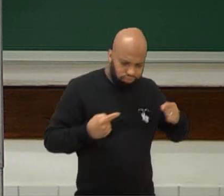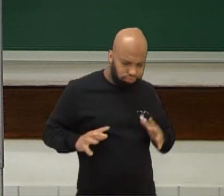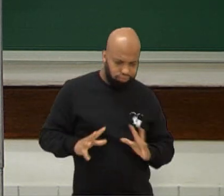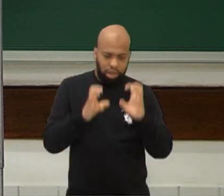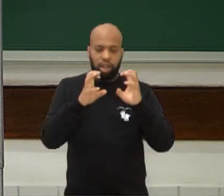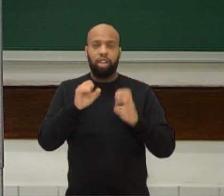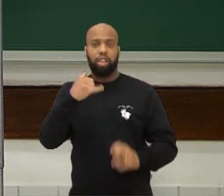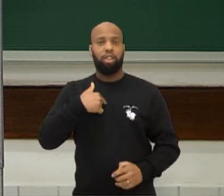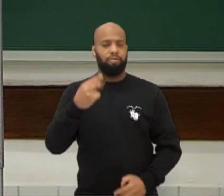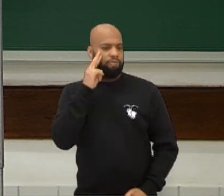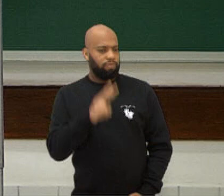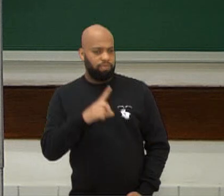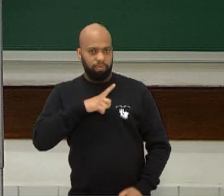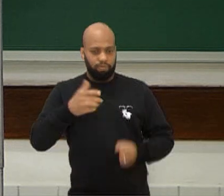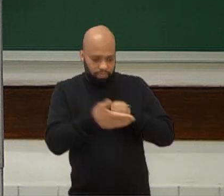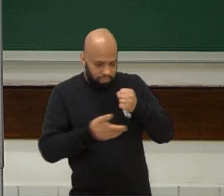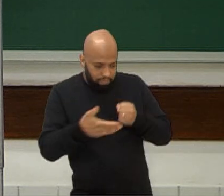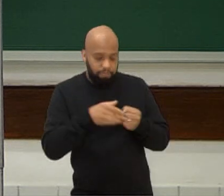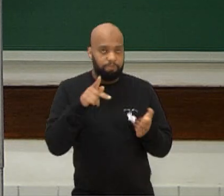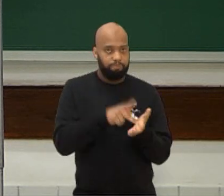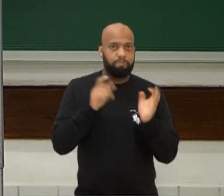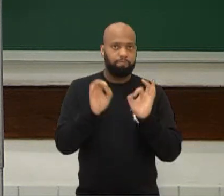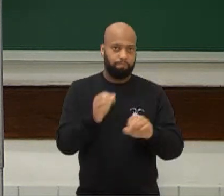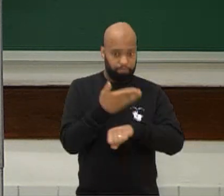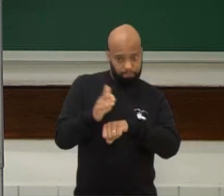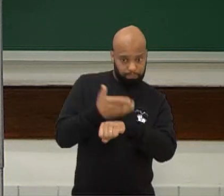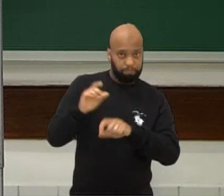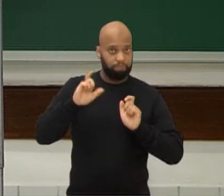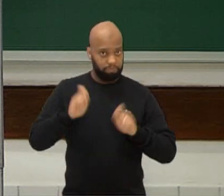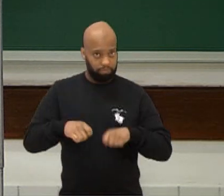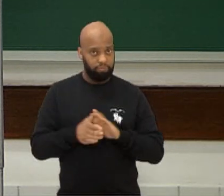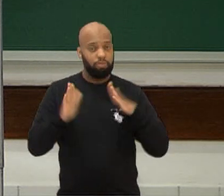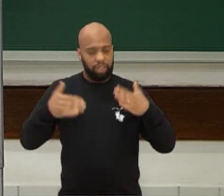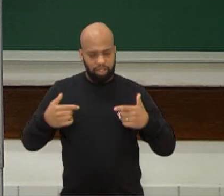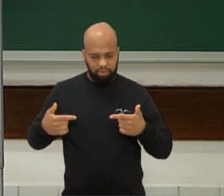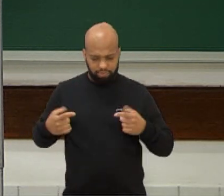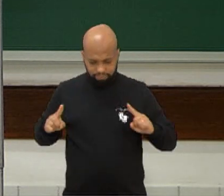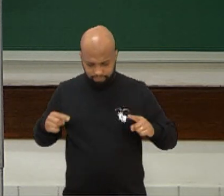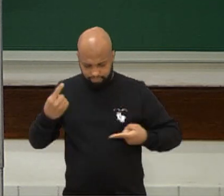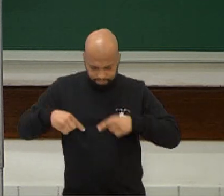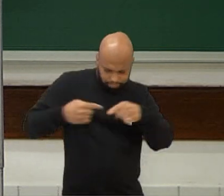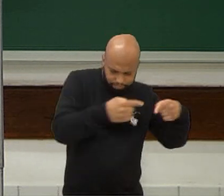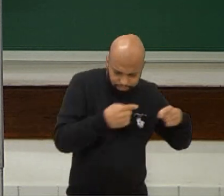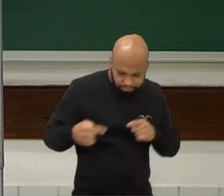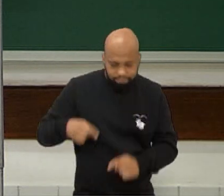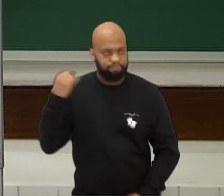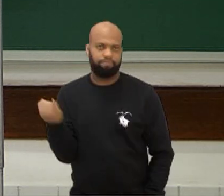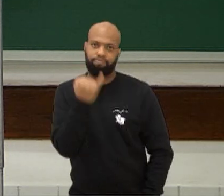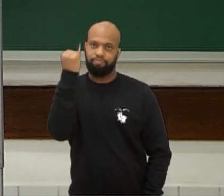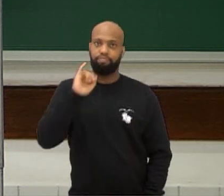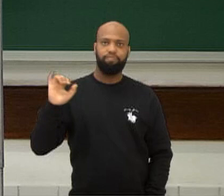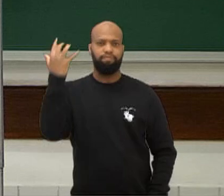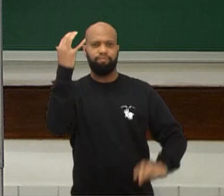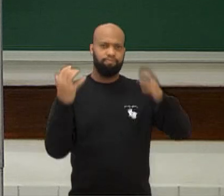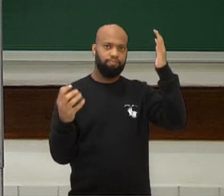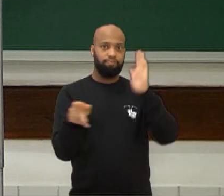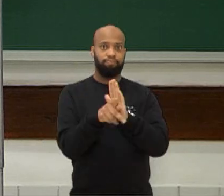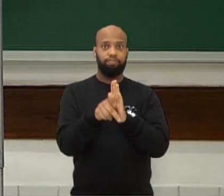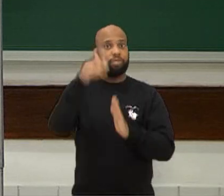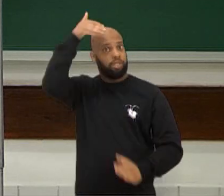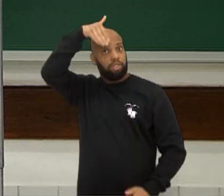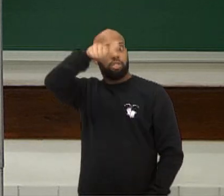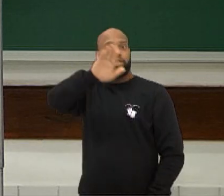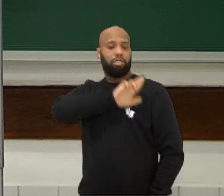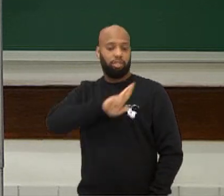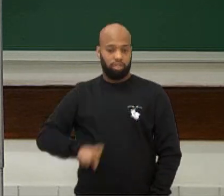vendo, tem um fundamento prático? Então, o conflito é fundamental. E ele aconteceu muito na República Romana. E